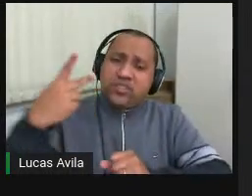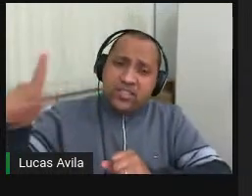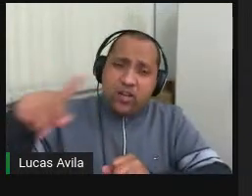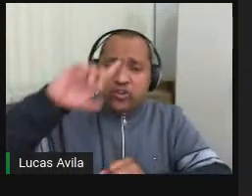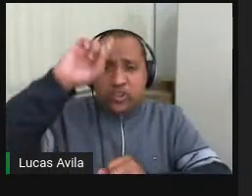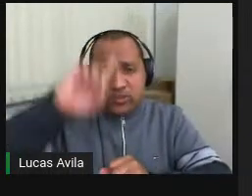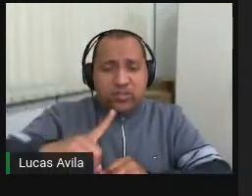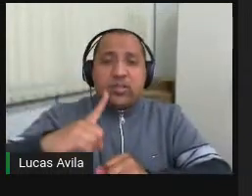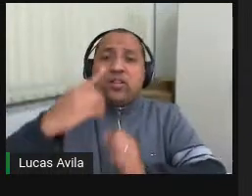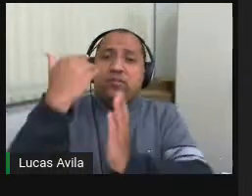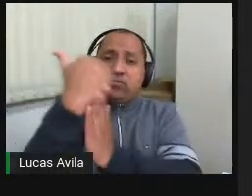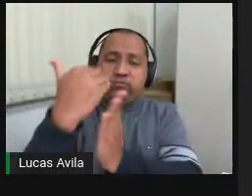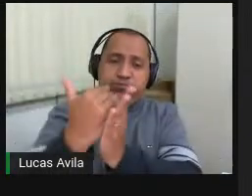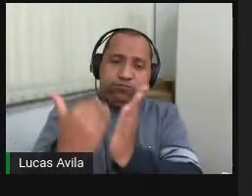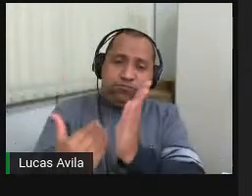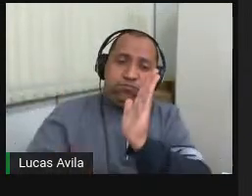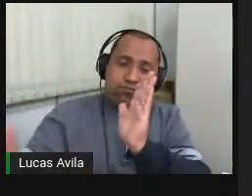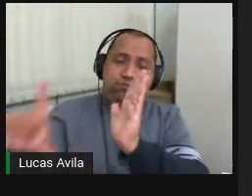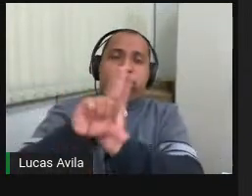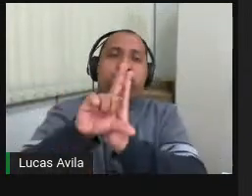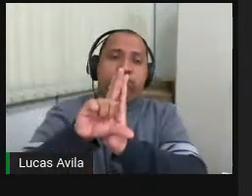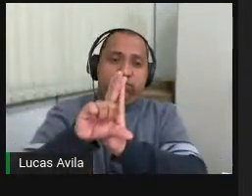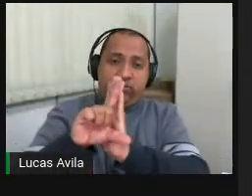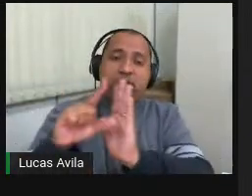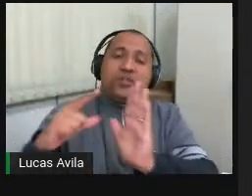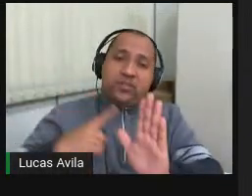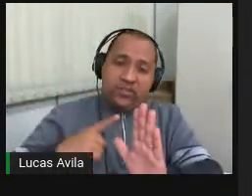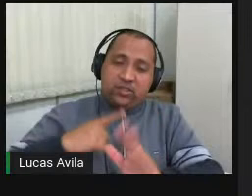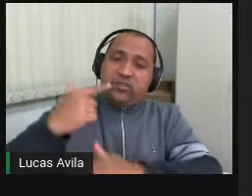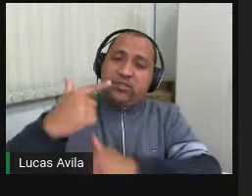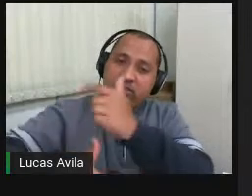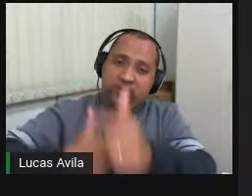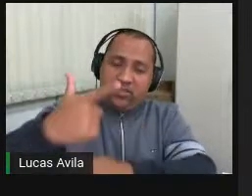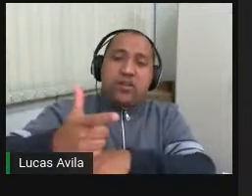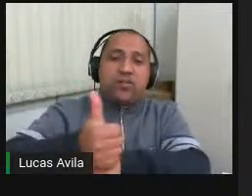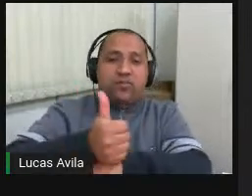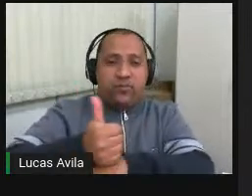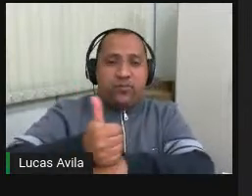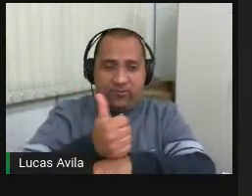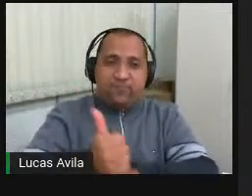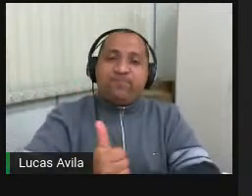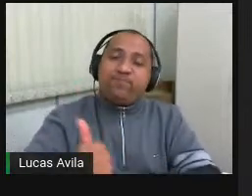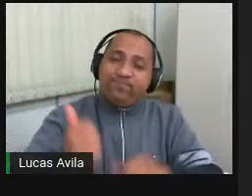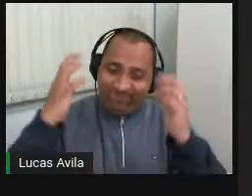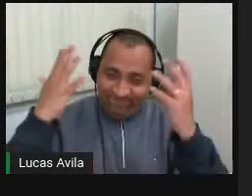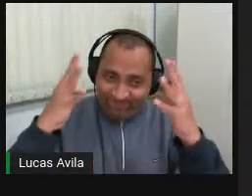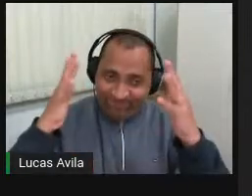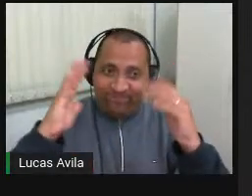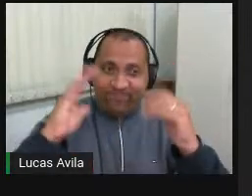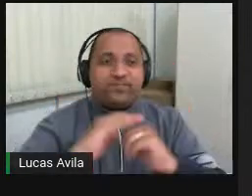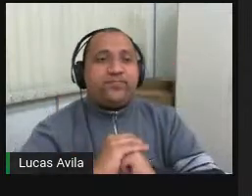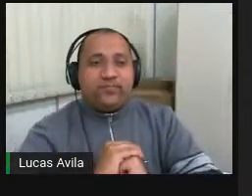e prerrogativas previstos em lei e para o exercício de sua profissão. Parabéns.